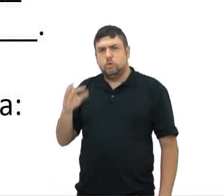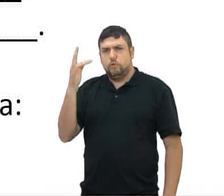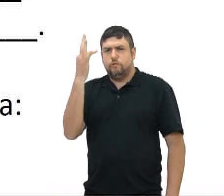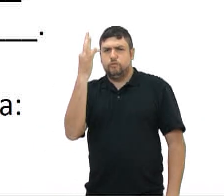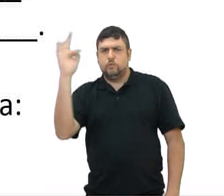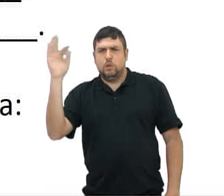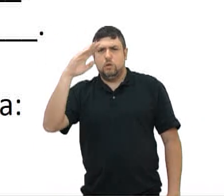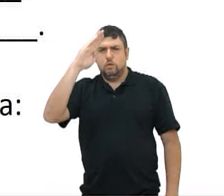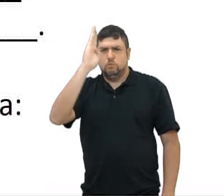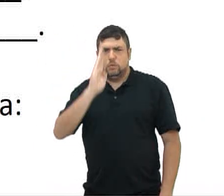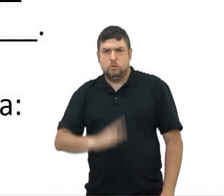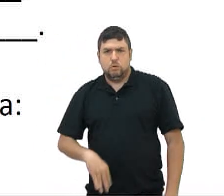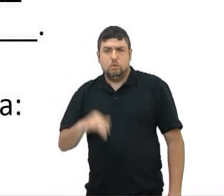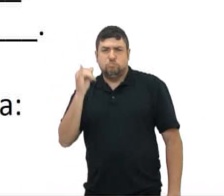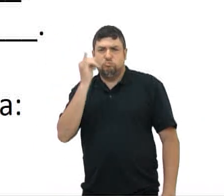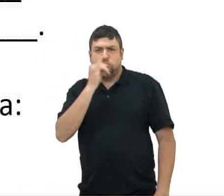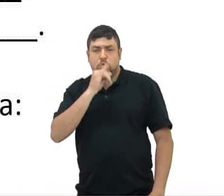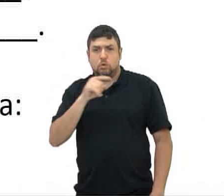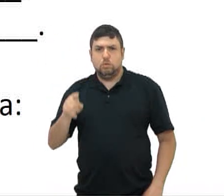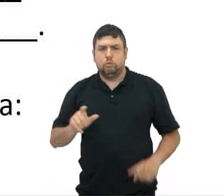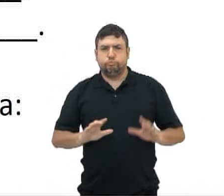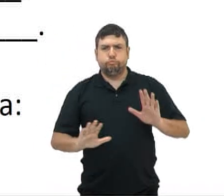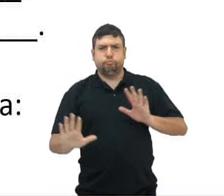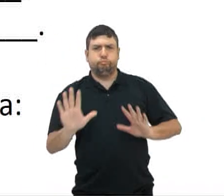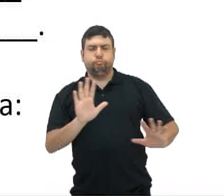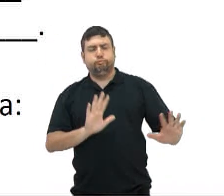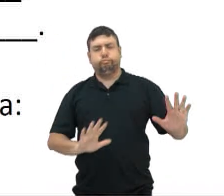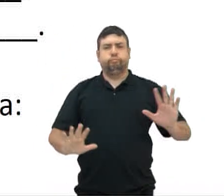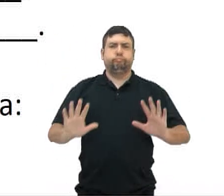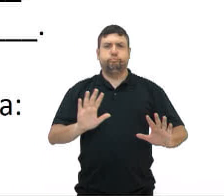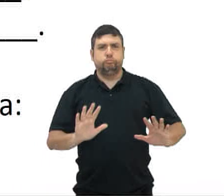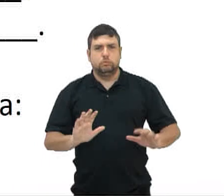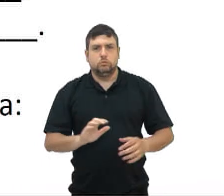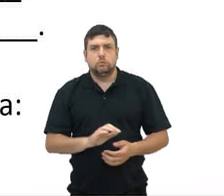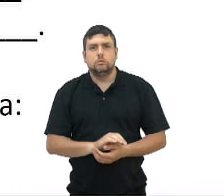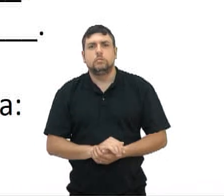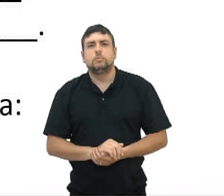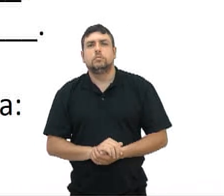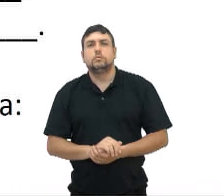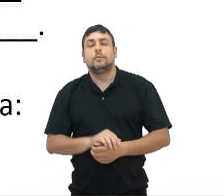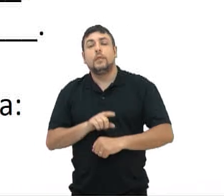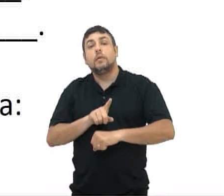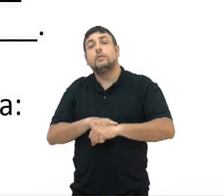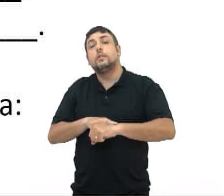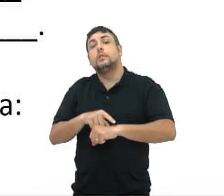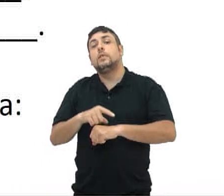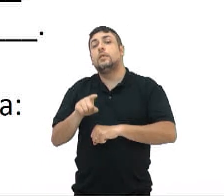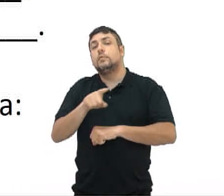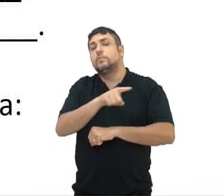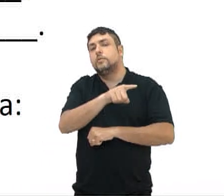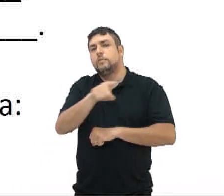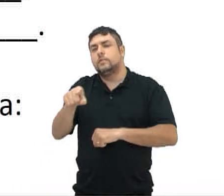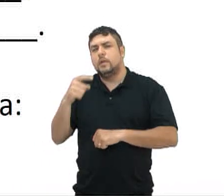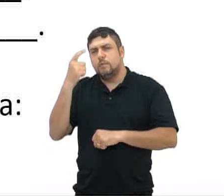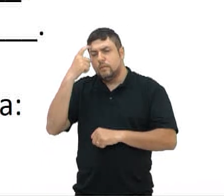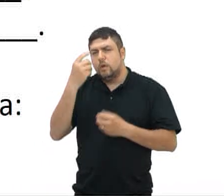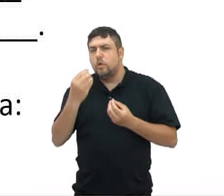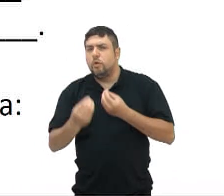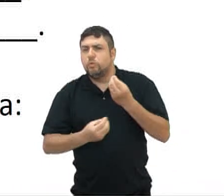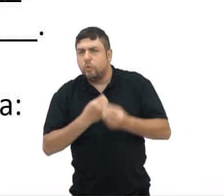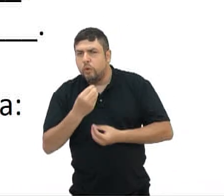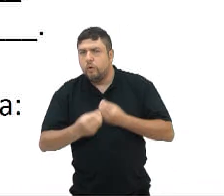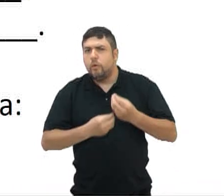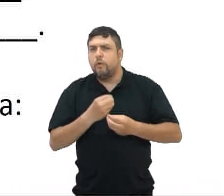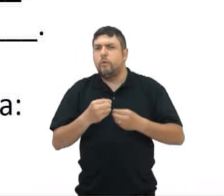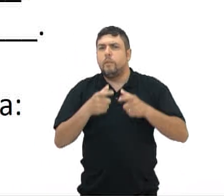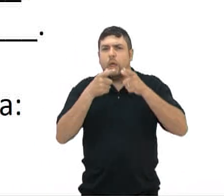italiano, é sempre um cauteloso pouco a pouco. Então, de novo, um tempinho aí para vocês. Gostaria que vocês olhassem forma, linguagem, o